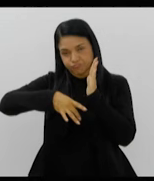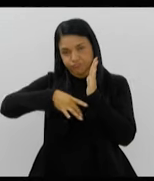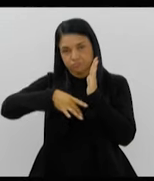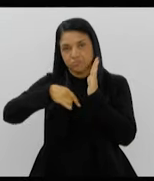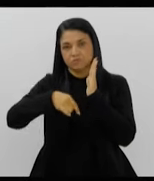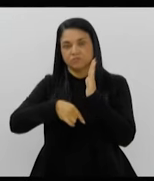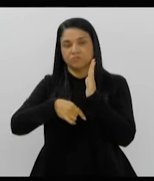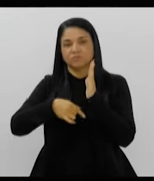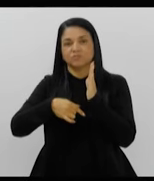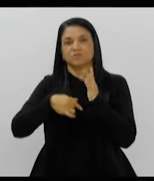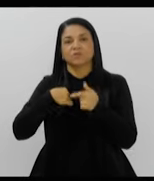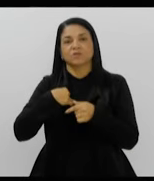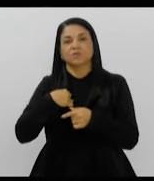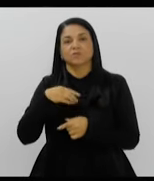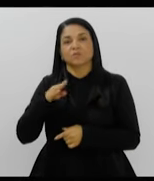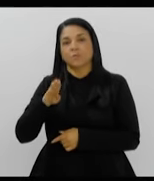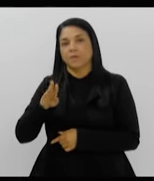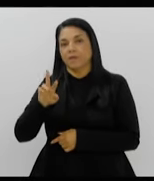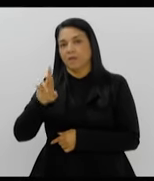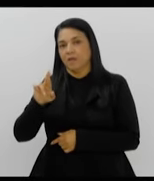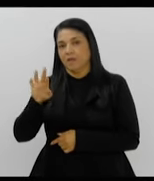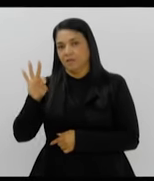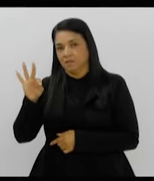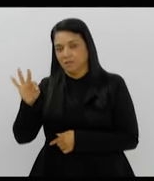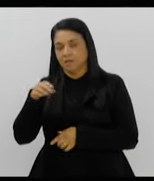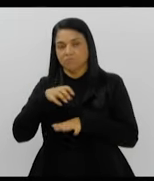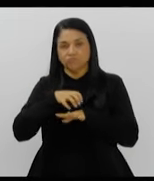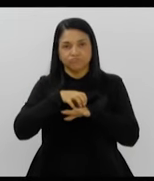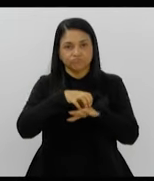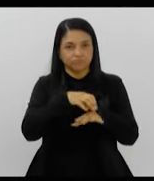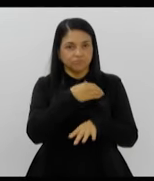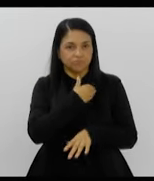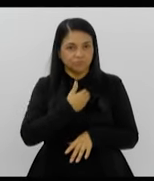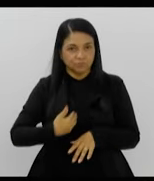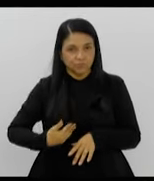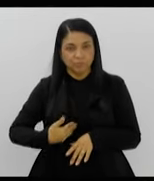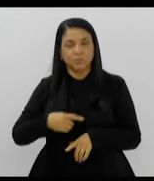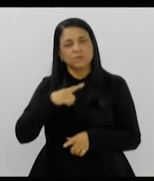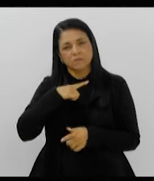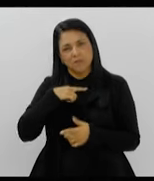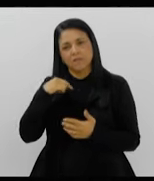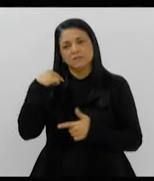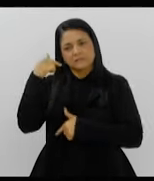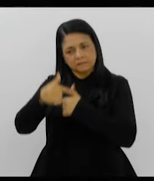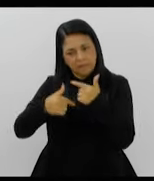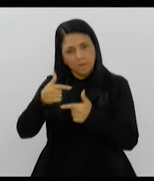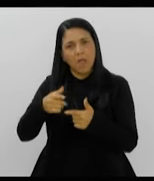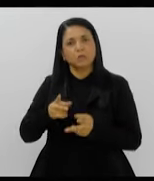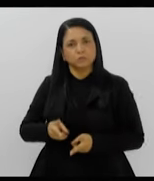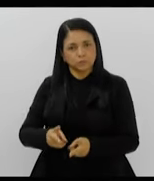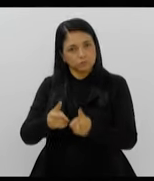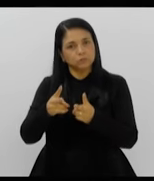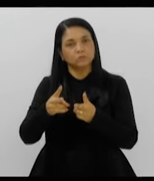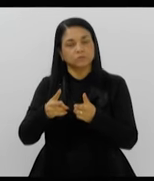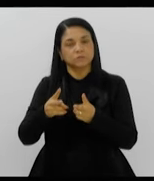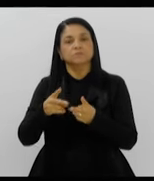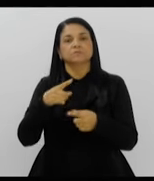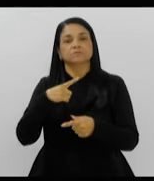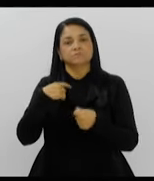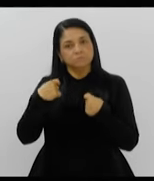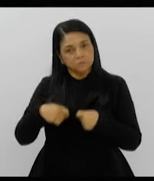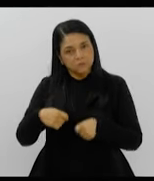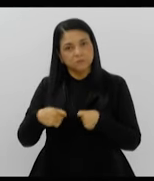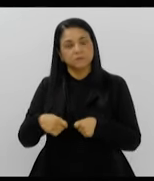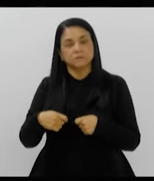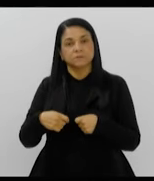colocação, na questão do BRT, do transporte público, e na certeza de que tem muito trabalho pela frente. A gente tem muito o que